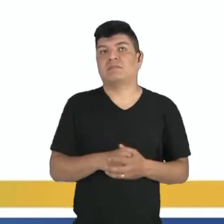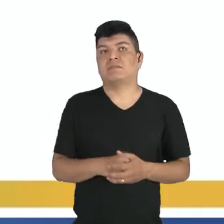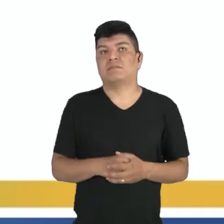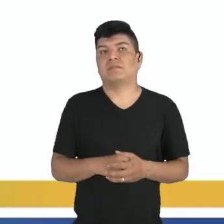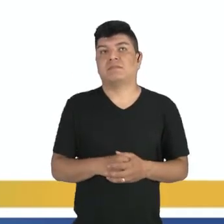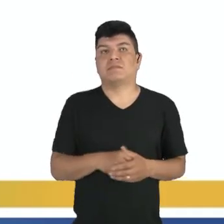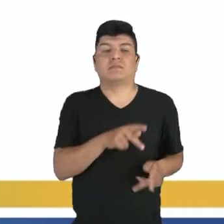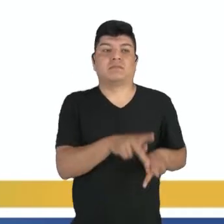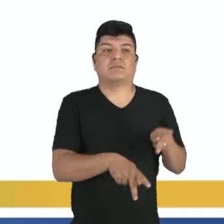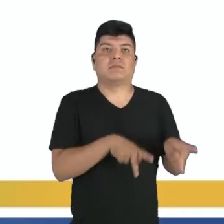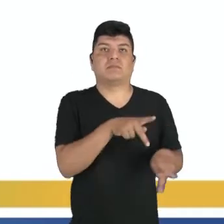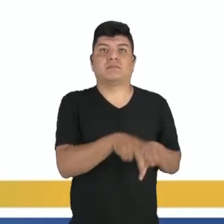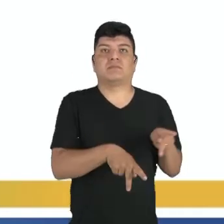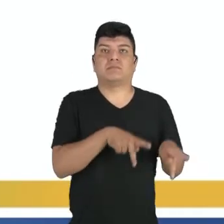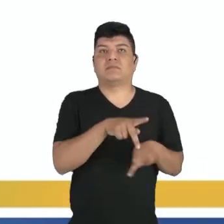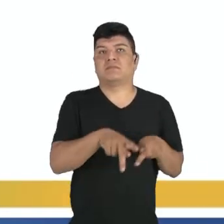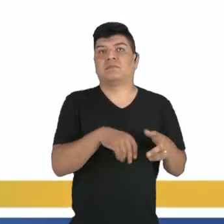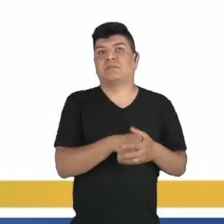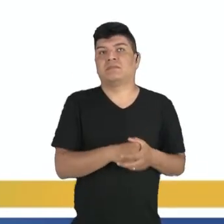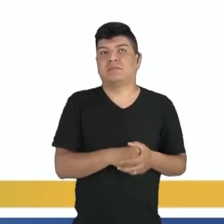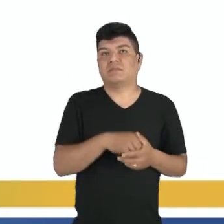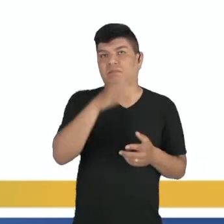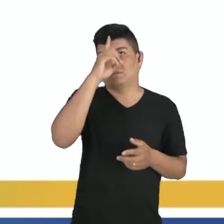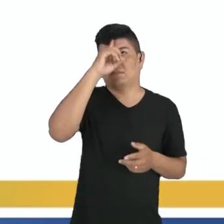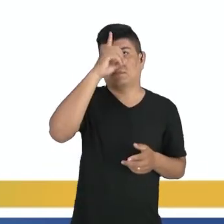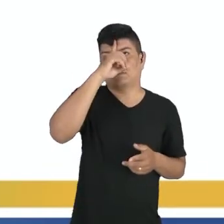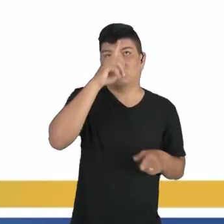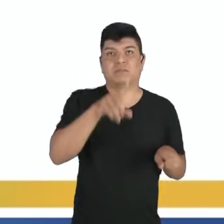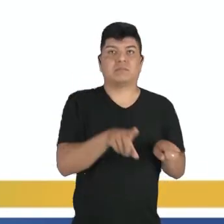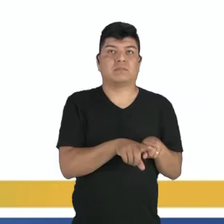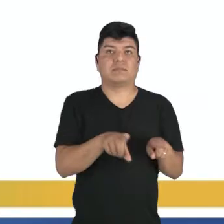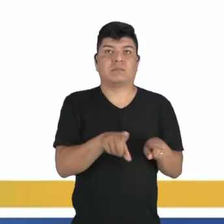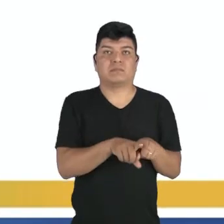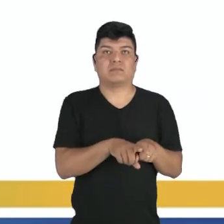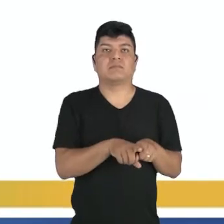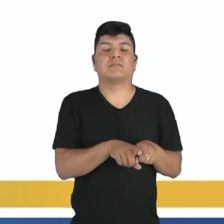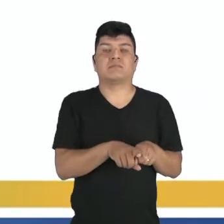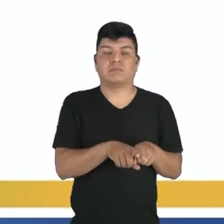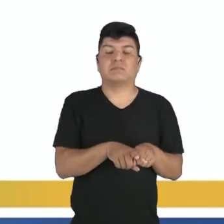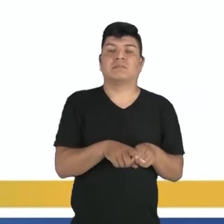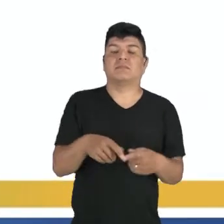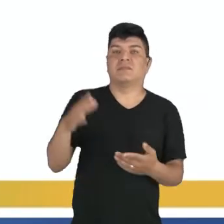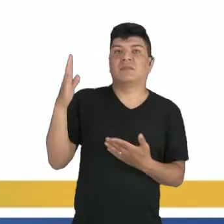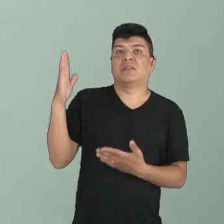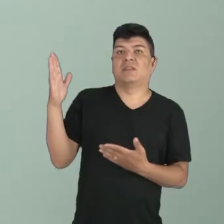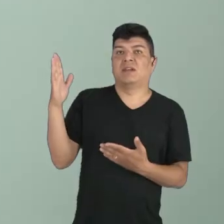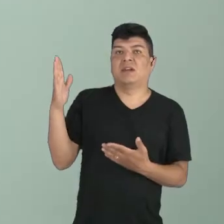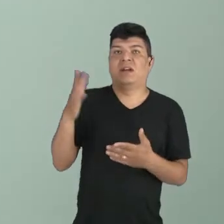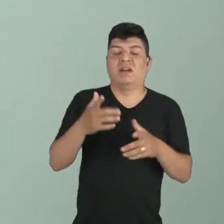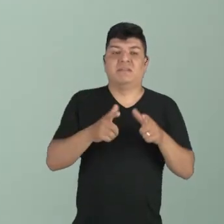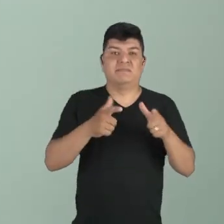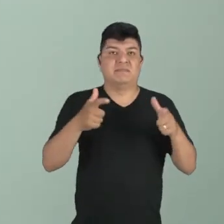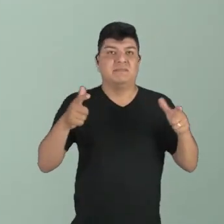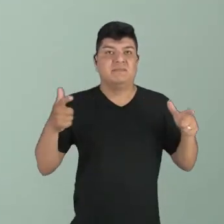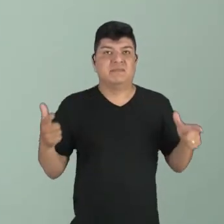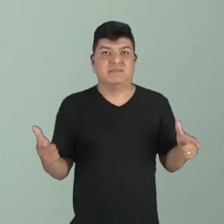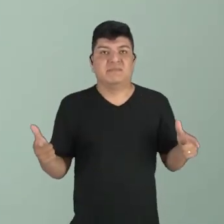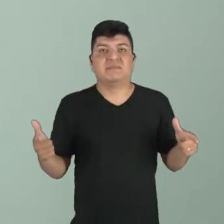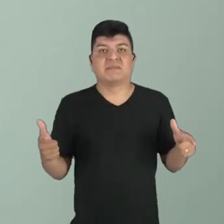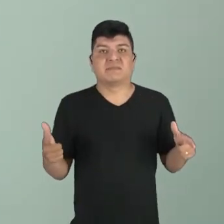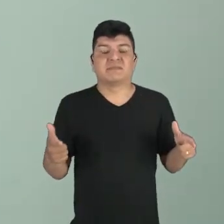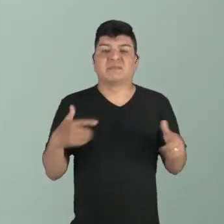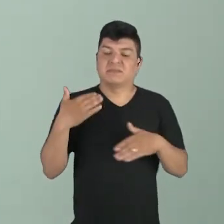a população o adulta também de forma gradual e ela vai crescendo